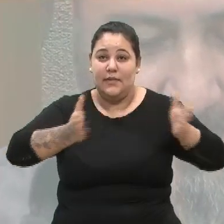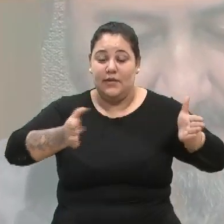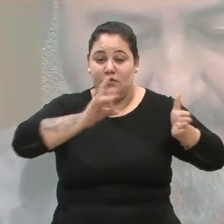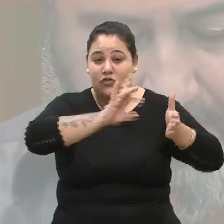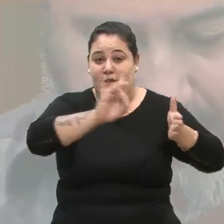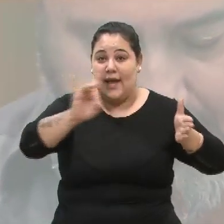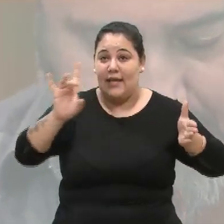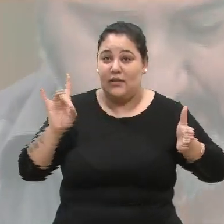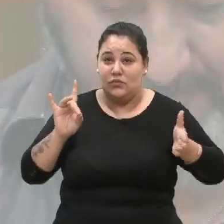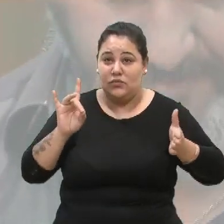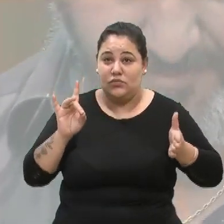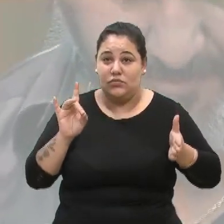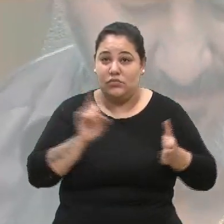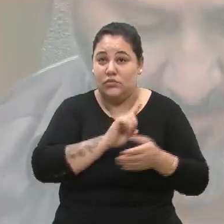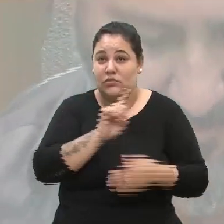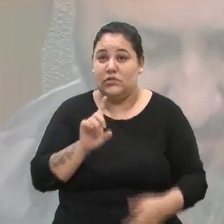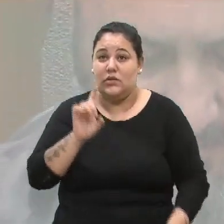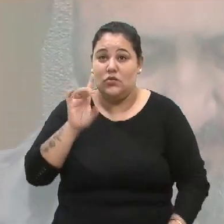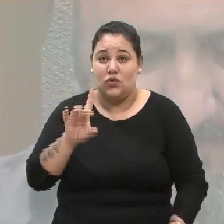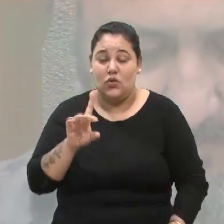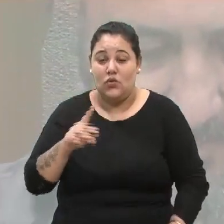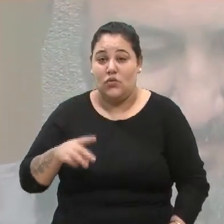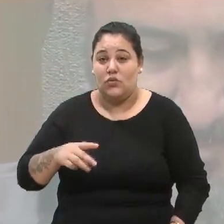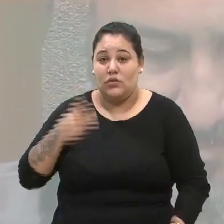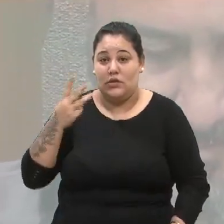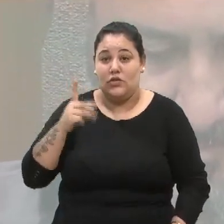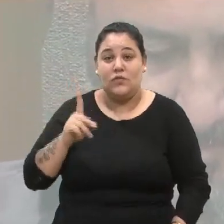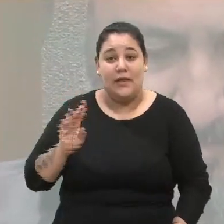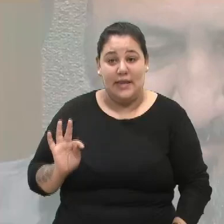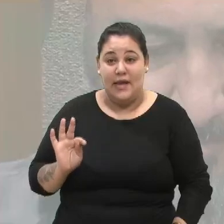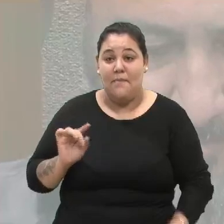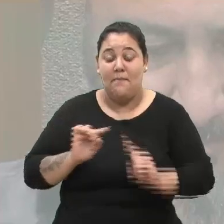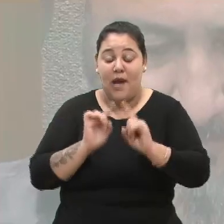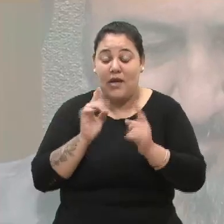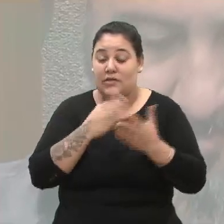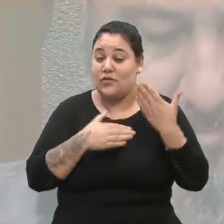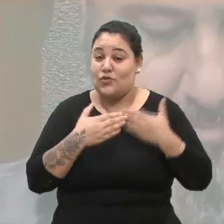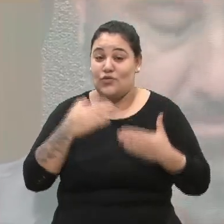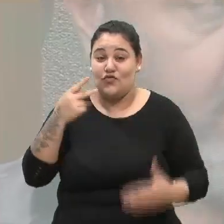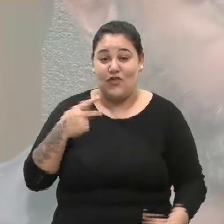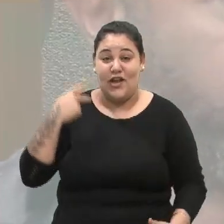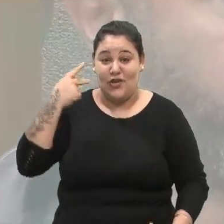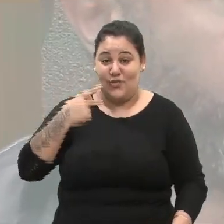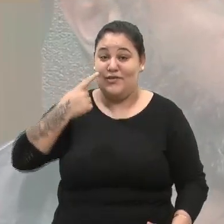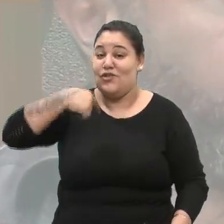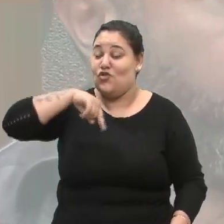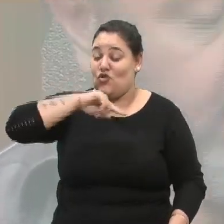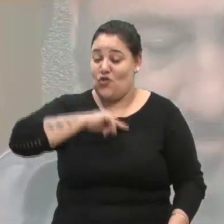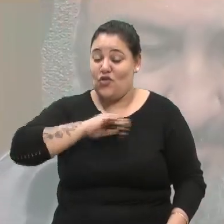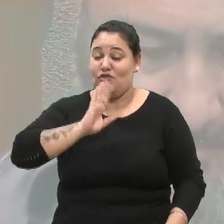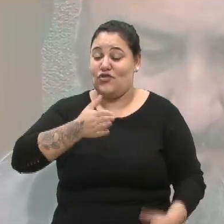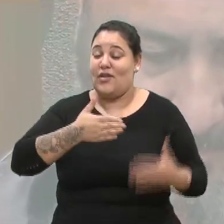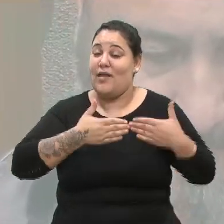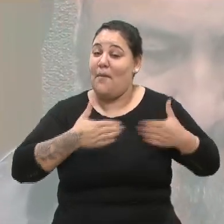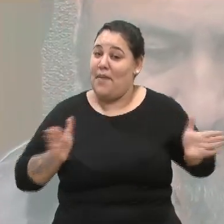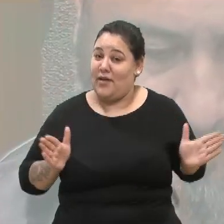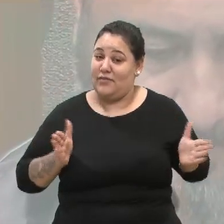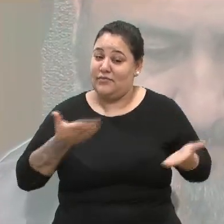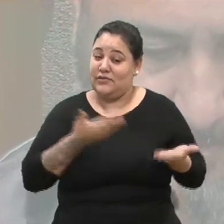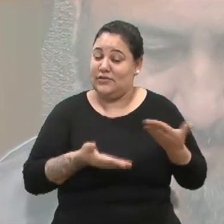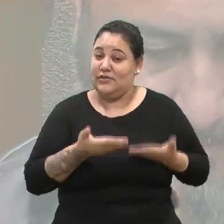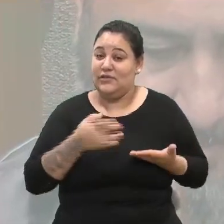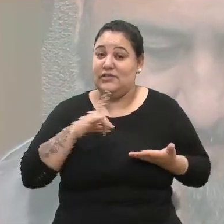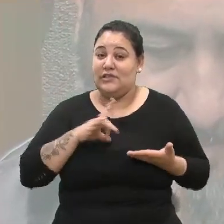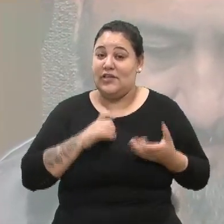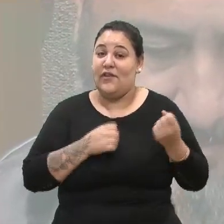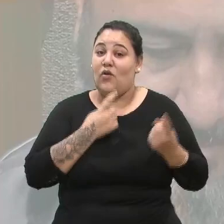senhores, não apenas os três, mas a todos os vereadores e vereadoras, a qual a gente já se colocou, e teve algumas